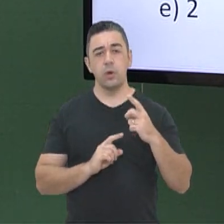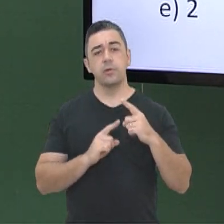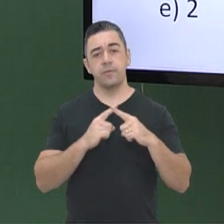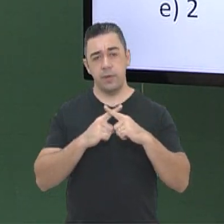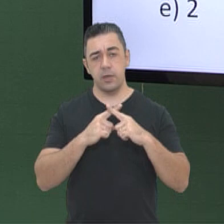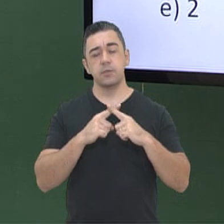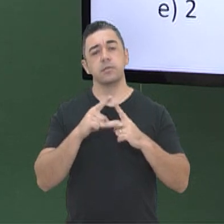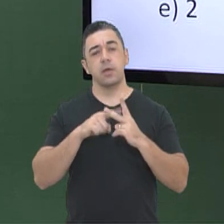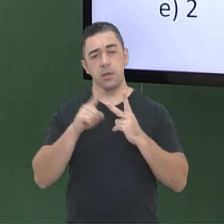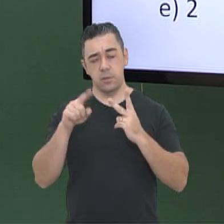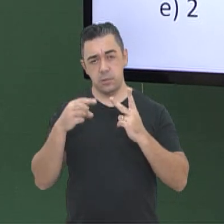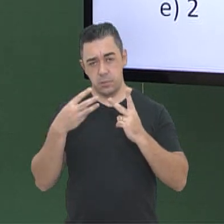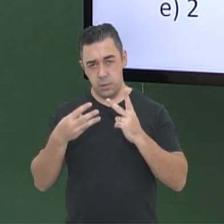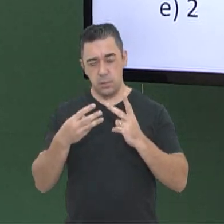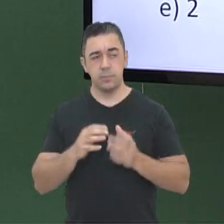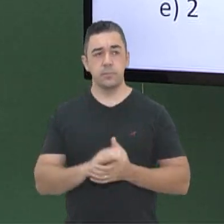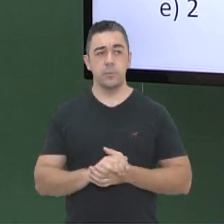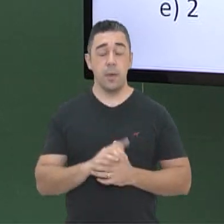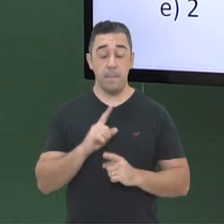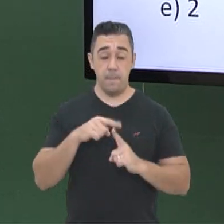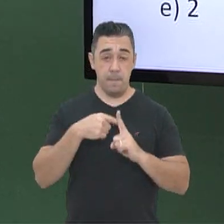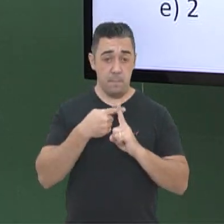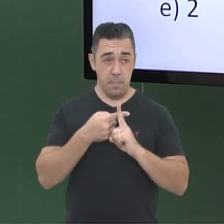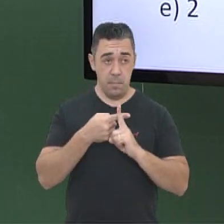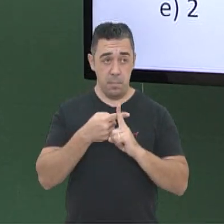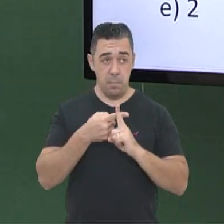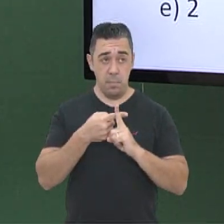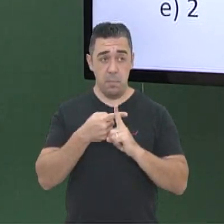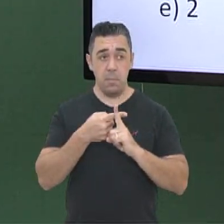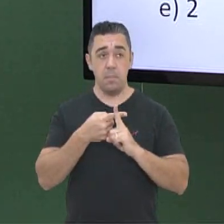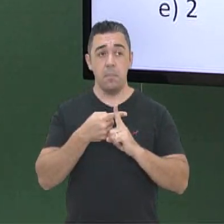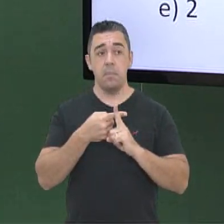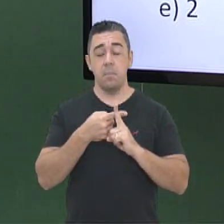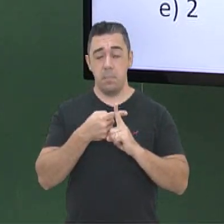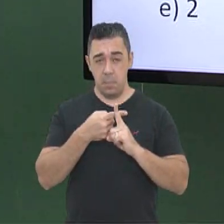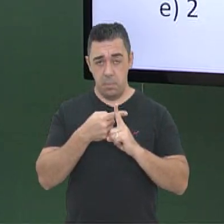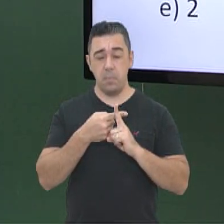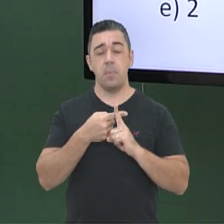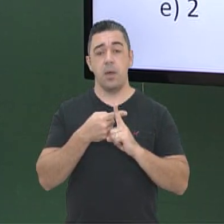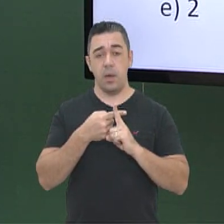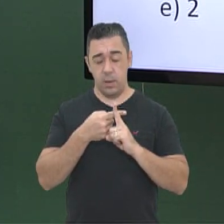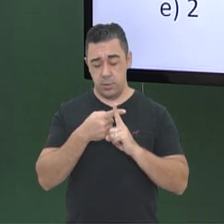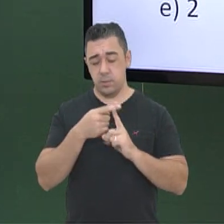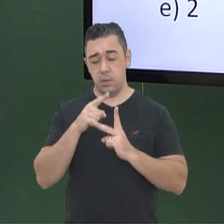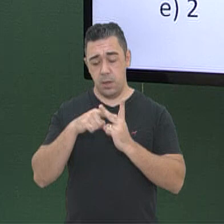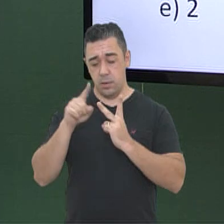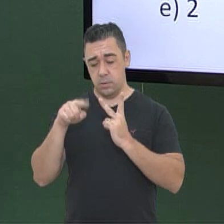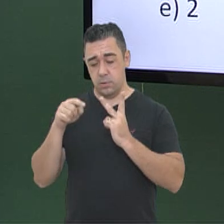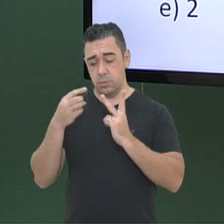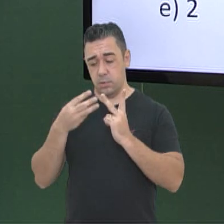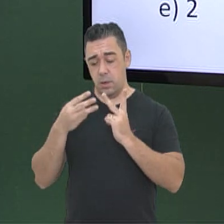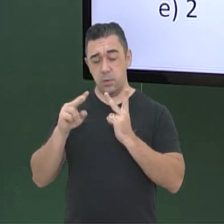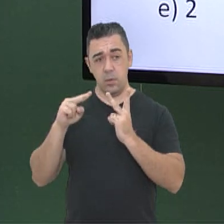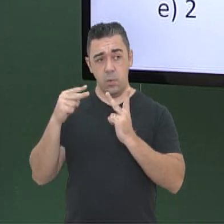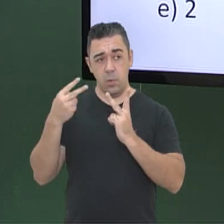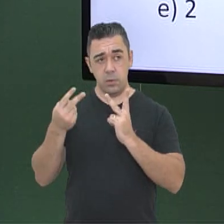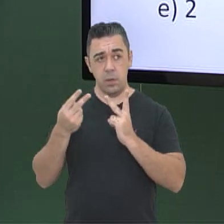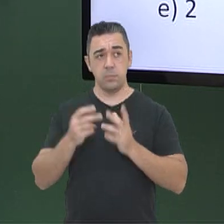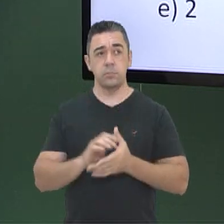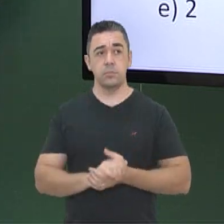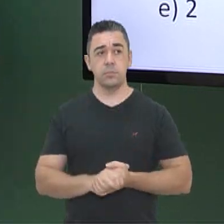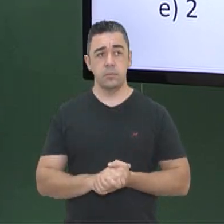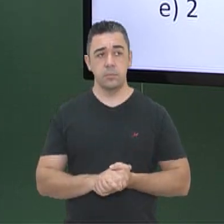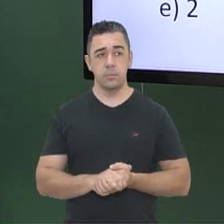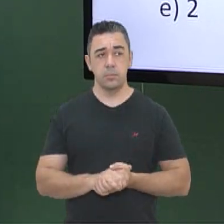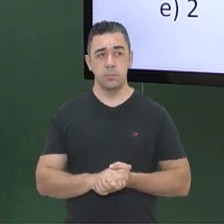3. Mais o quadrado do segundo, então mais raiz de 3 ao quadrado. Raiz de 3 ao